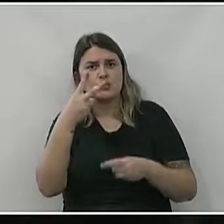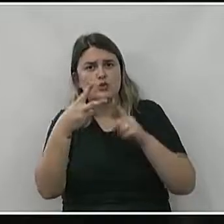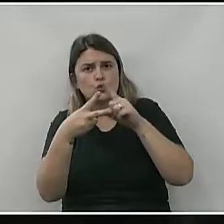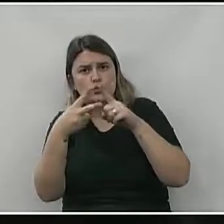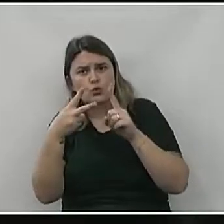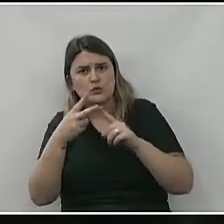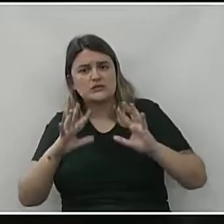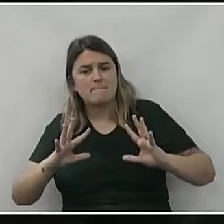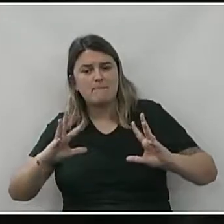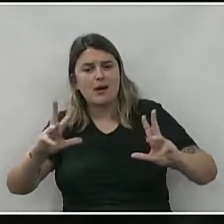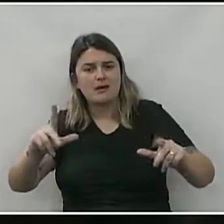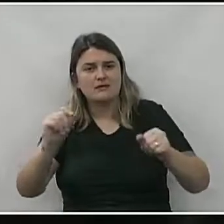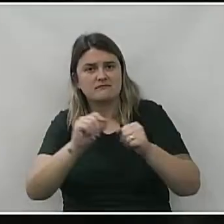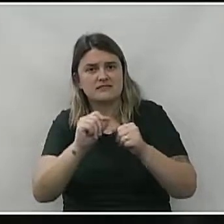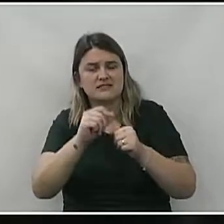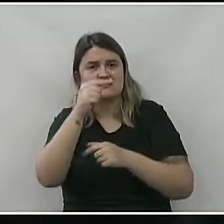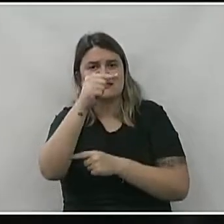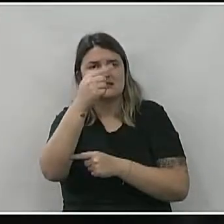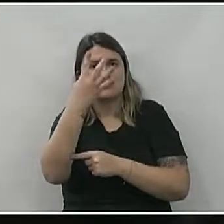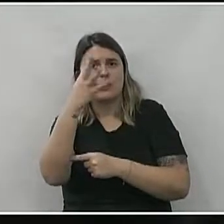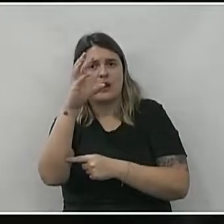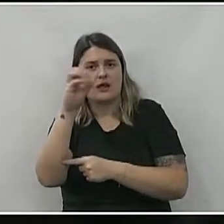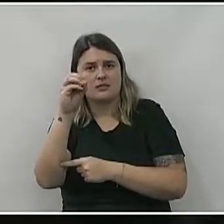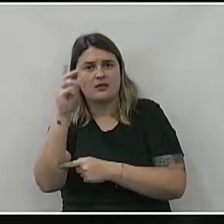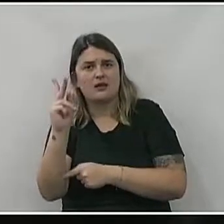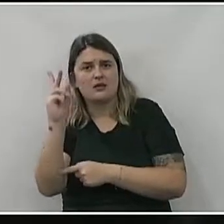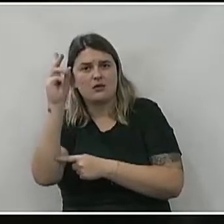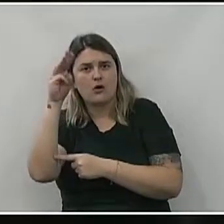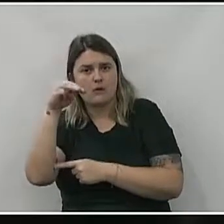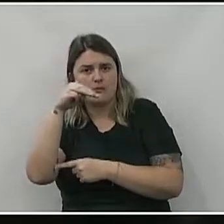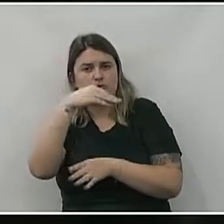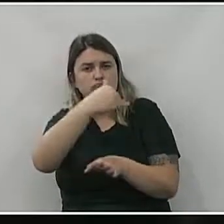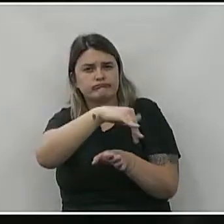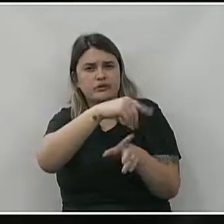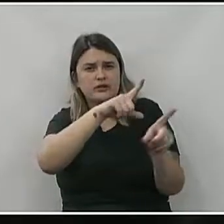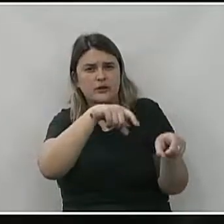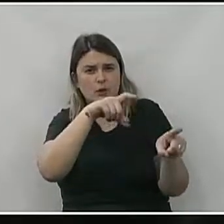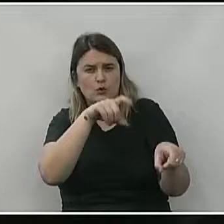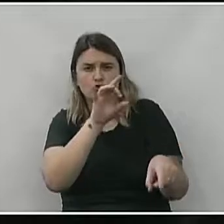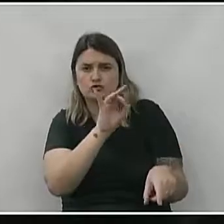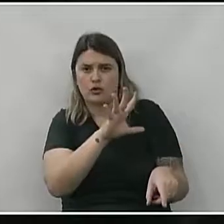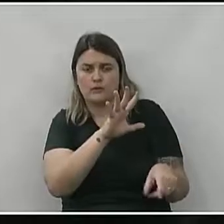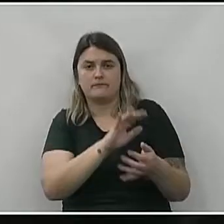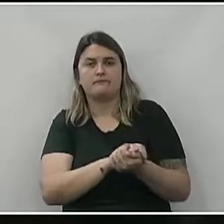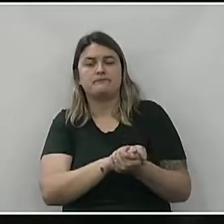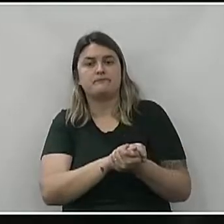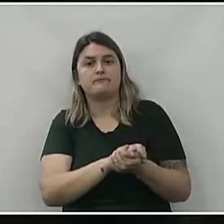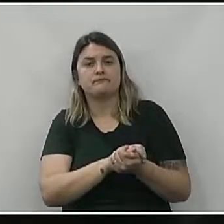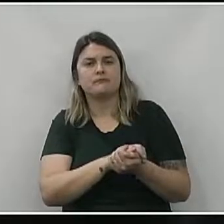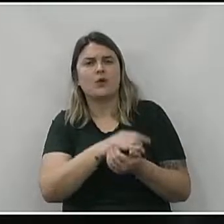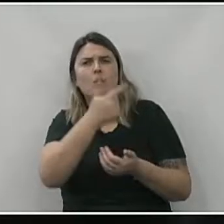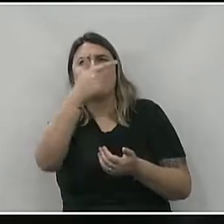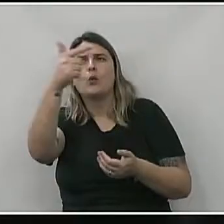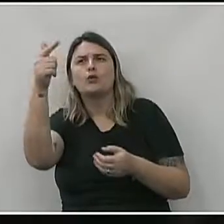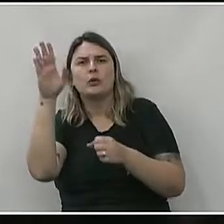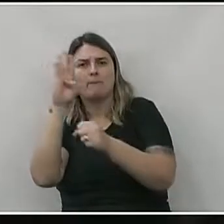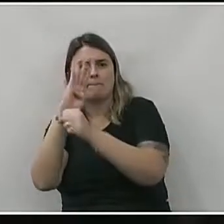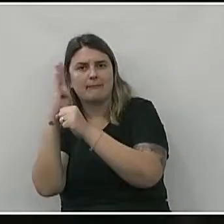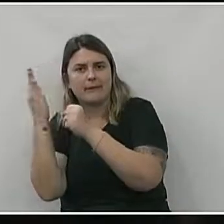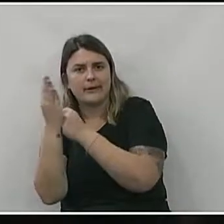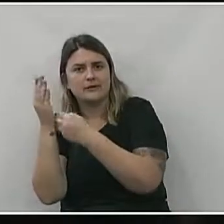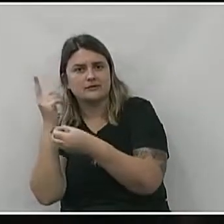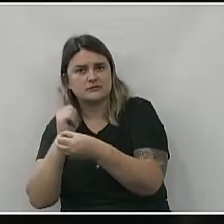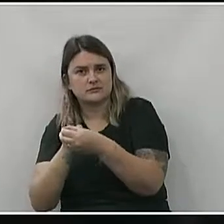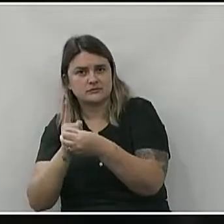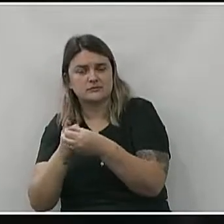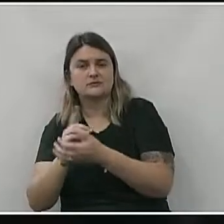para fazer 740 quilômetros de estrada de chão no interior, somente interior, fora todos os bairros da